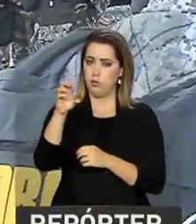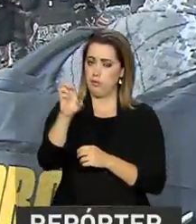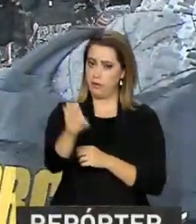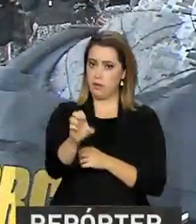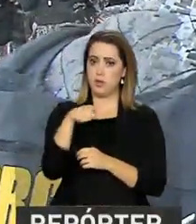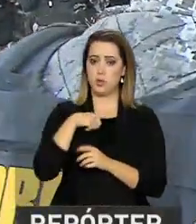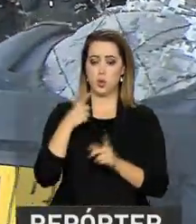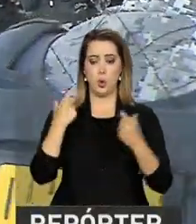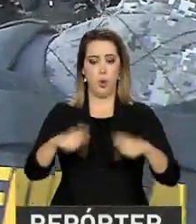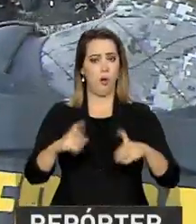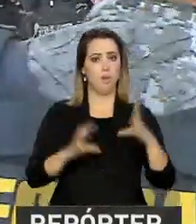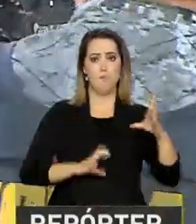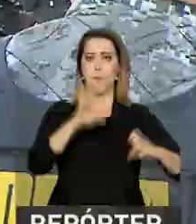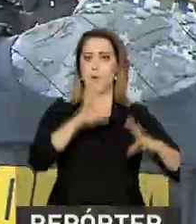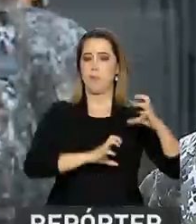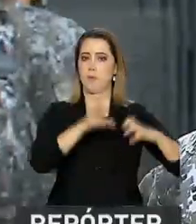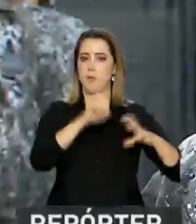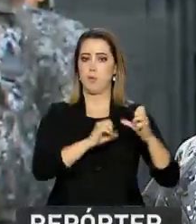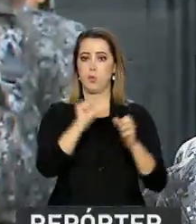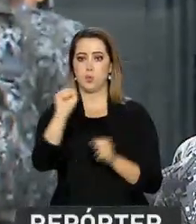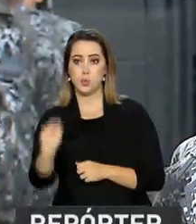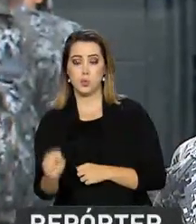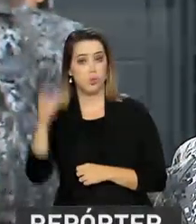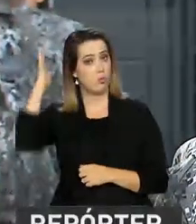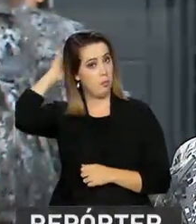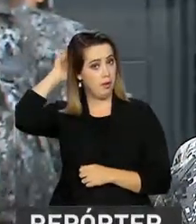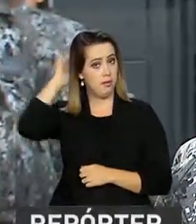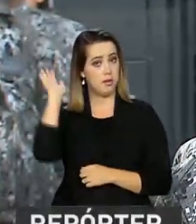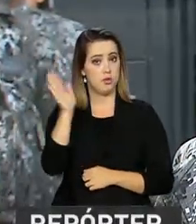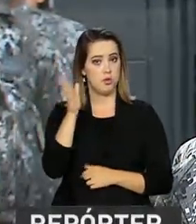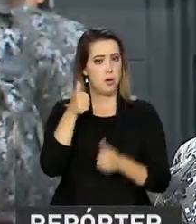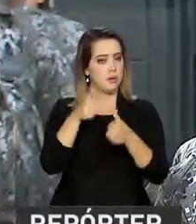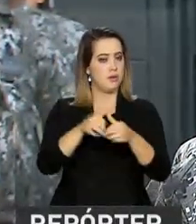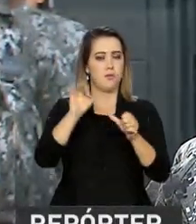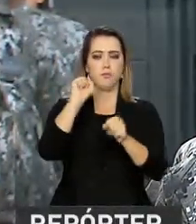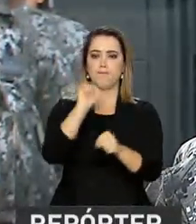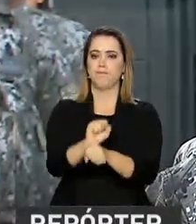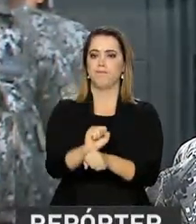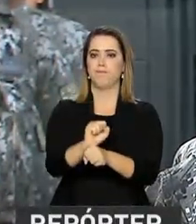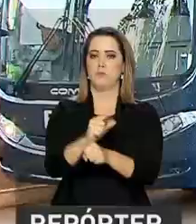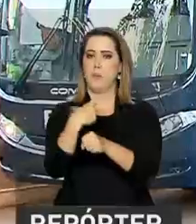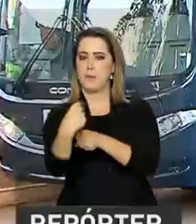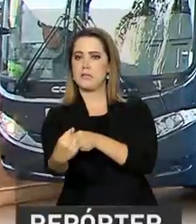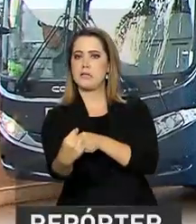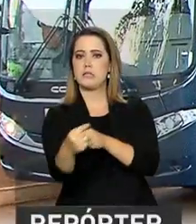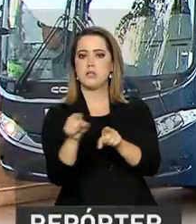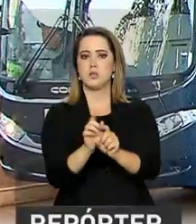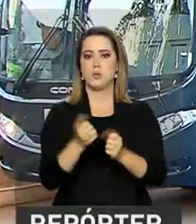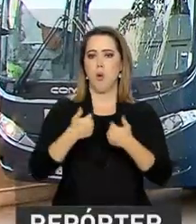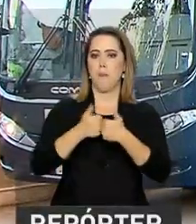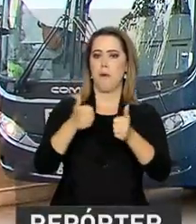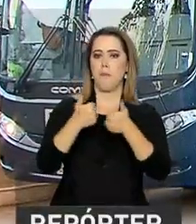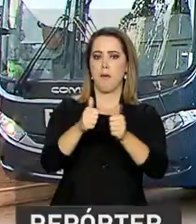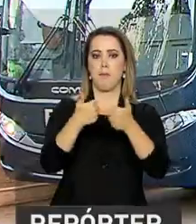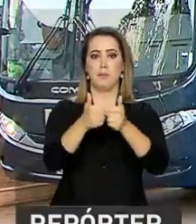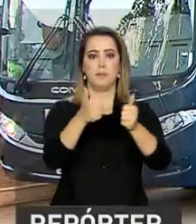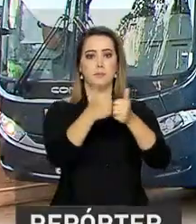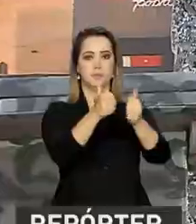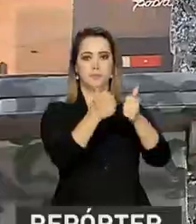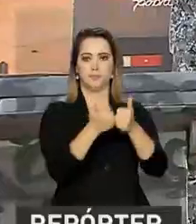área conflituosa no sudeste do Pará, já estavam prontos para sair num comboio de caminhonetes e